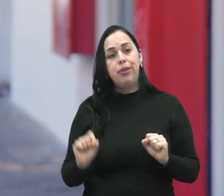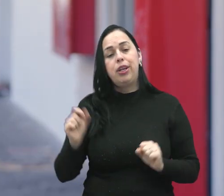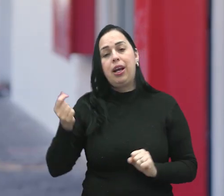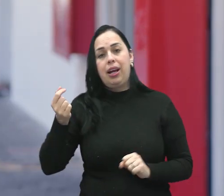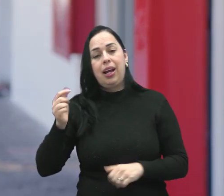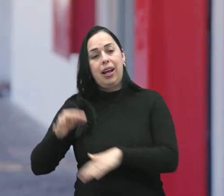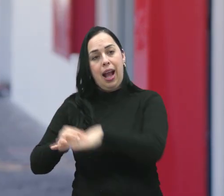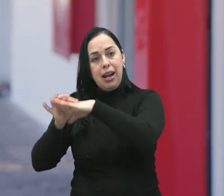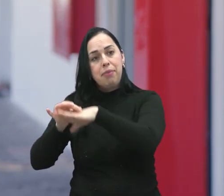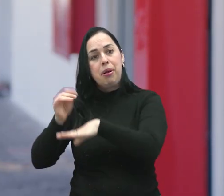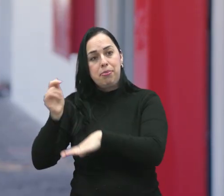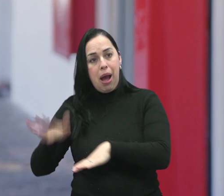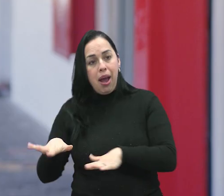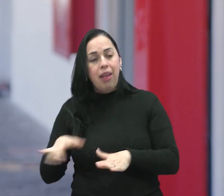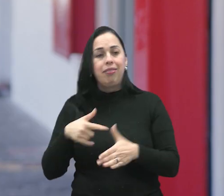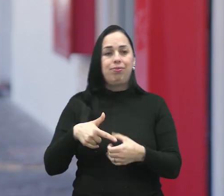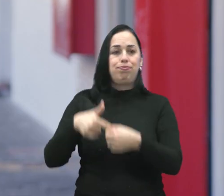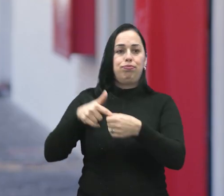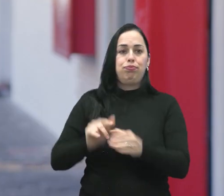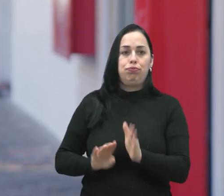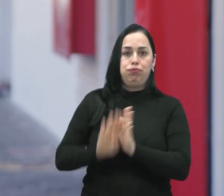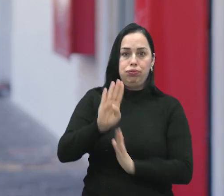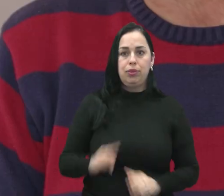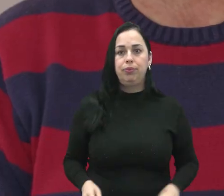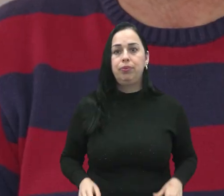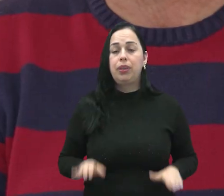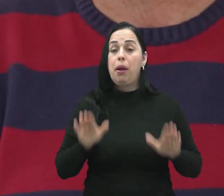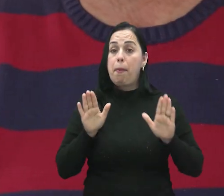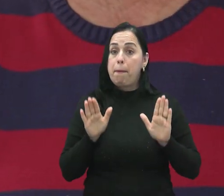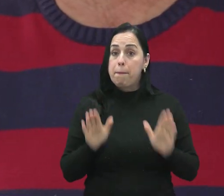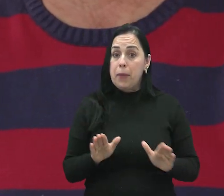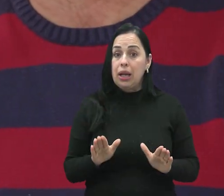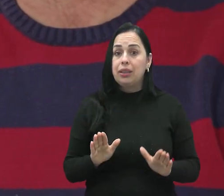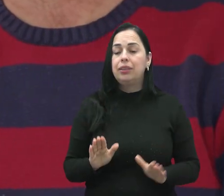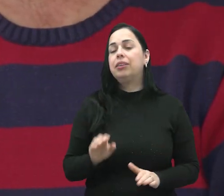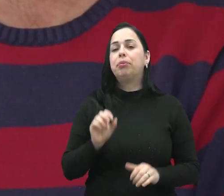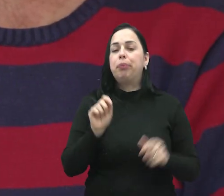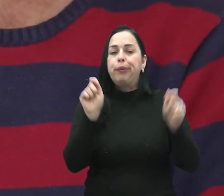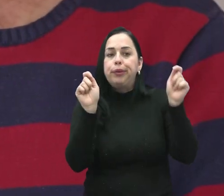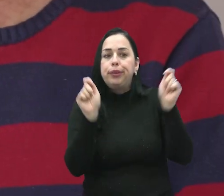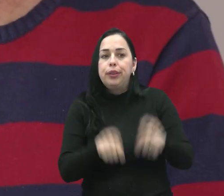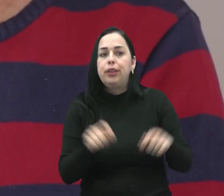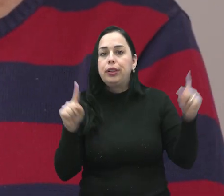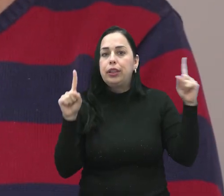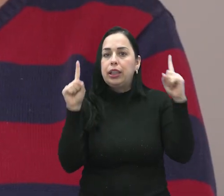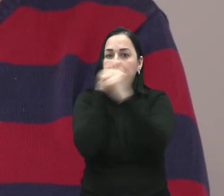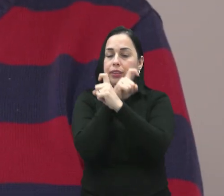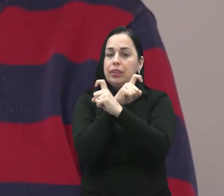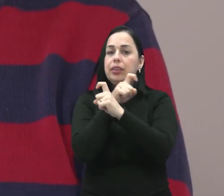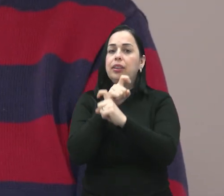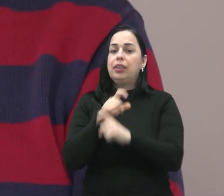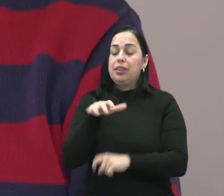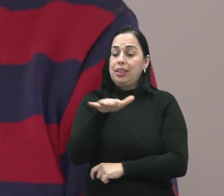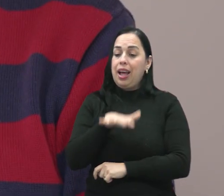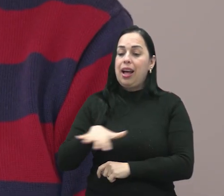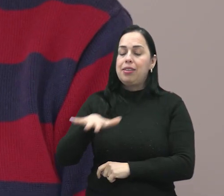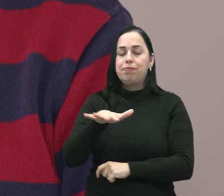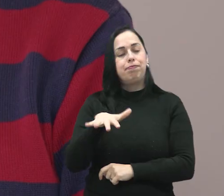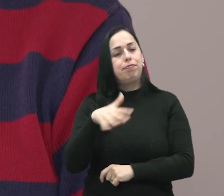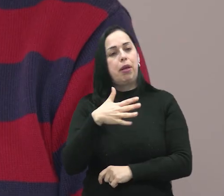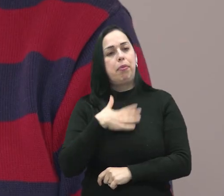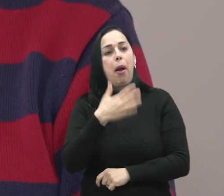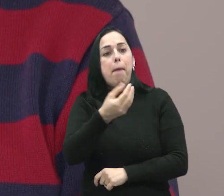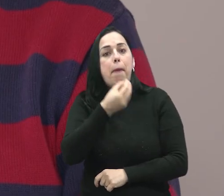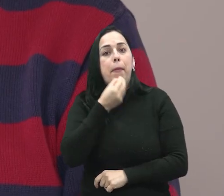outra e acabar tendo aumento aí nos produtos. Mas mesmo diante da possível dificuldade, o setor vê uma